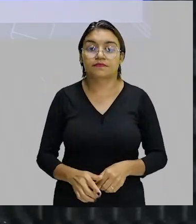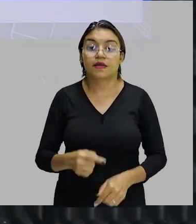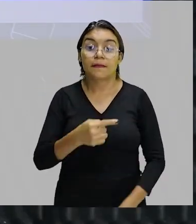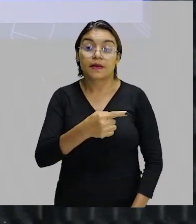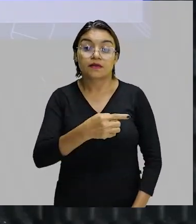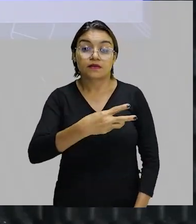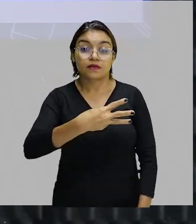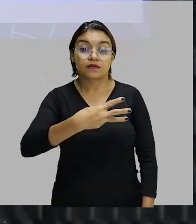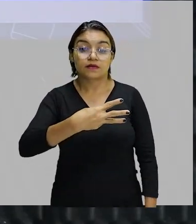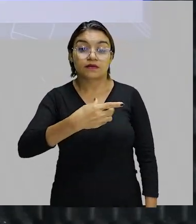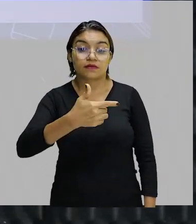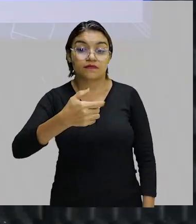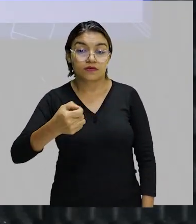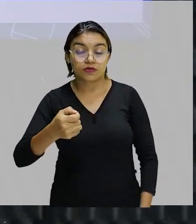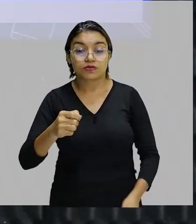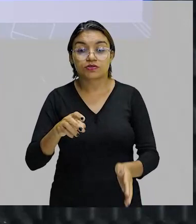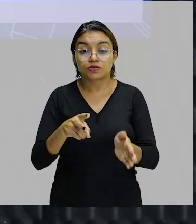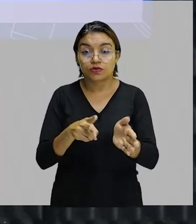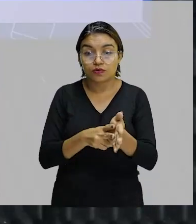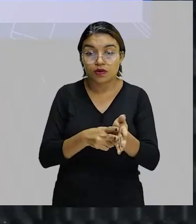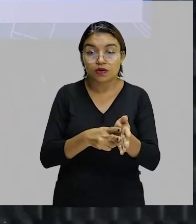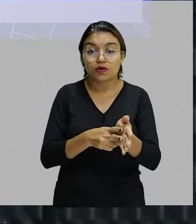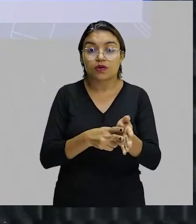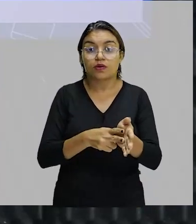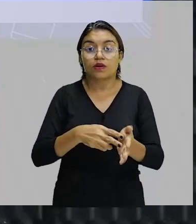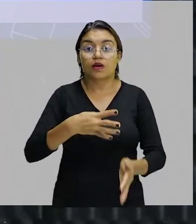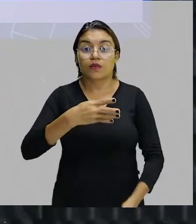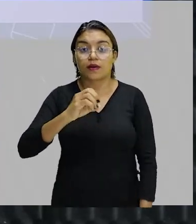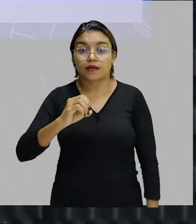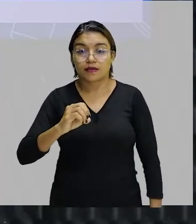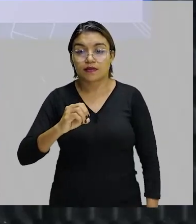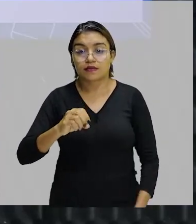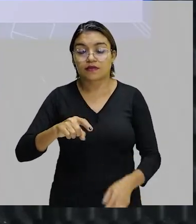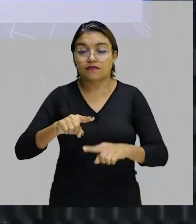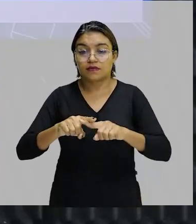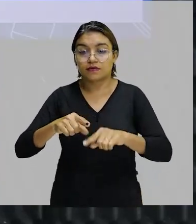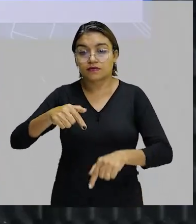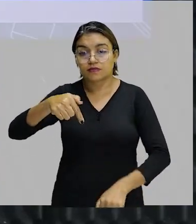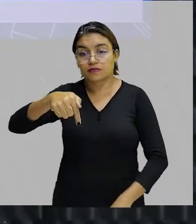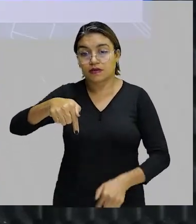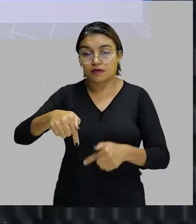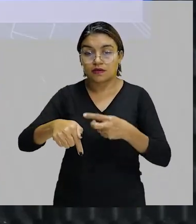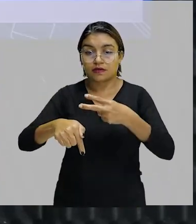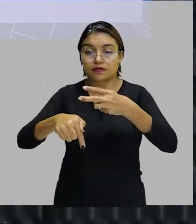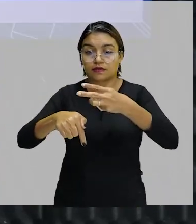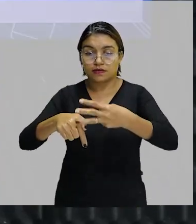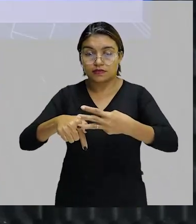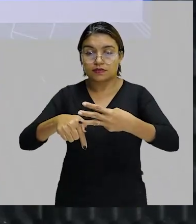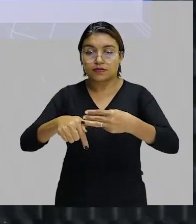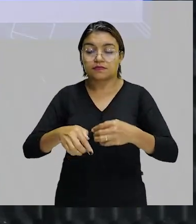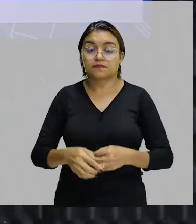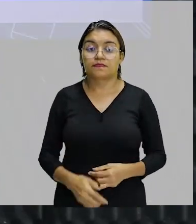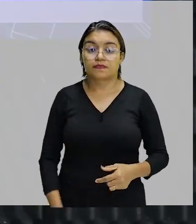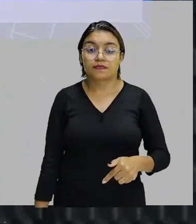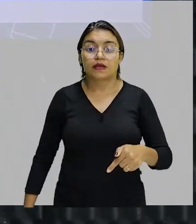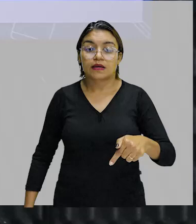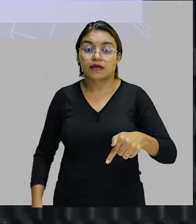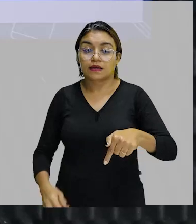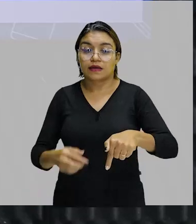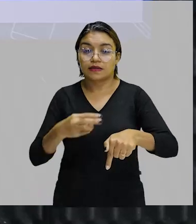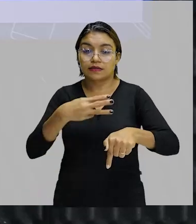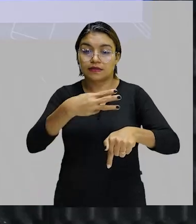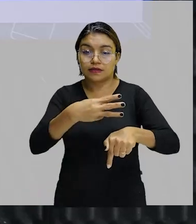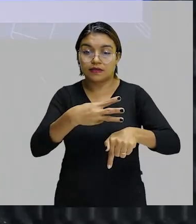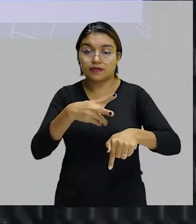menos 320 igual a 40 vezes Q elevado à terceira potência. Aqui, né, o 40 está multiplicando, mudou de membro com